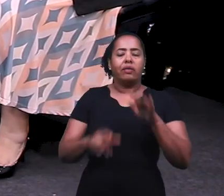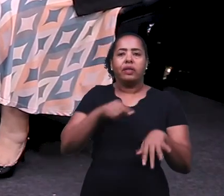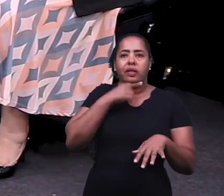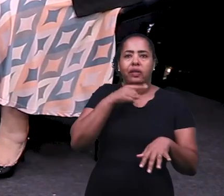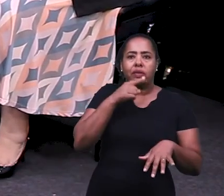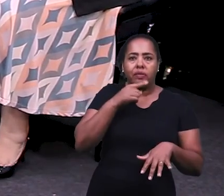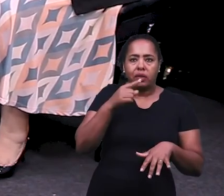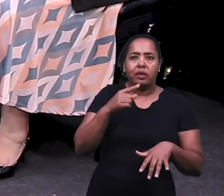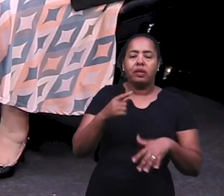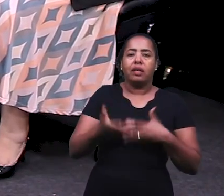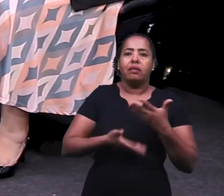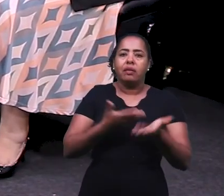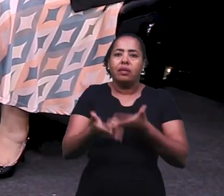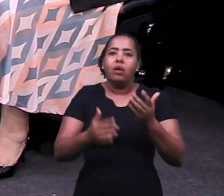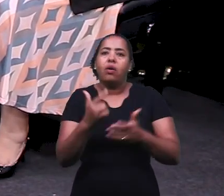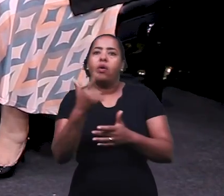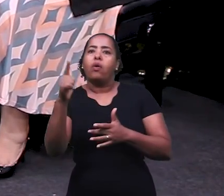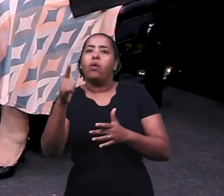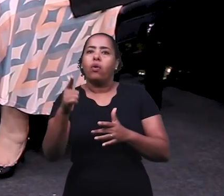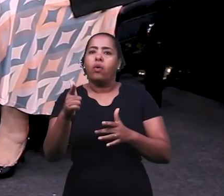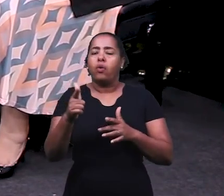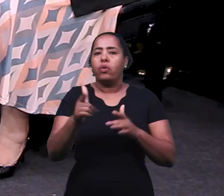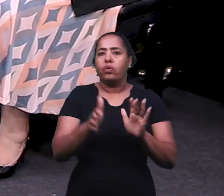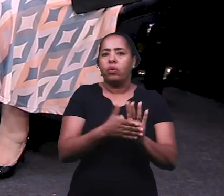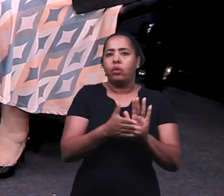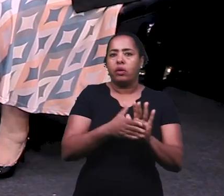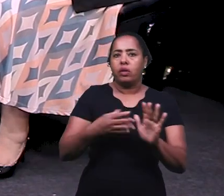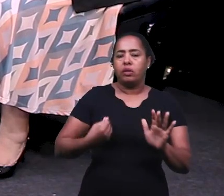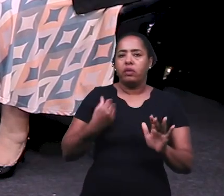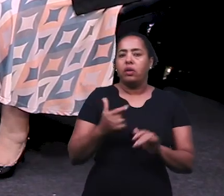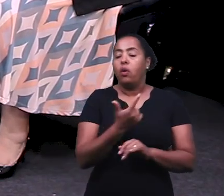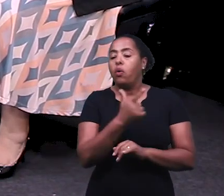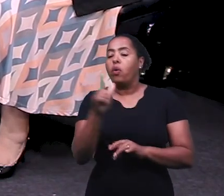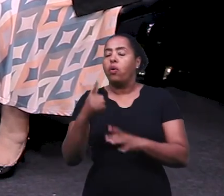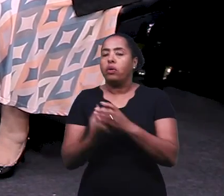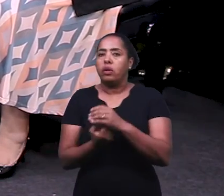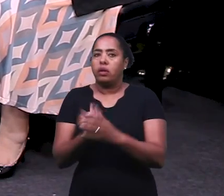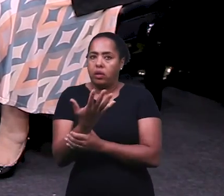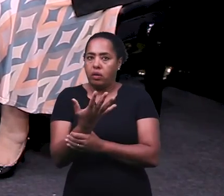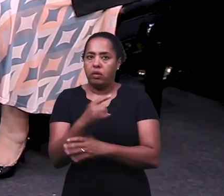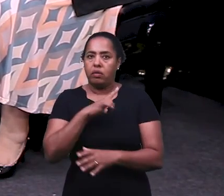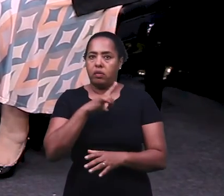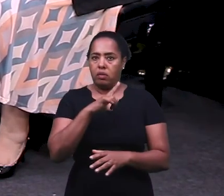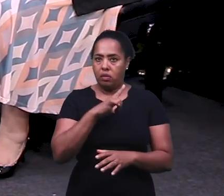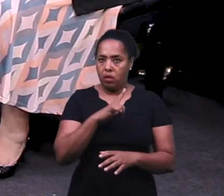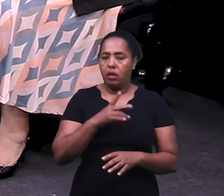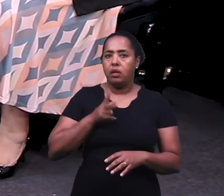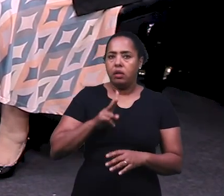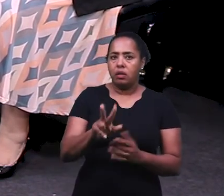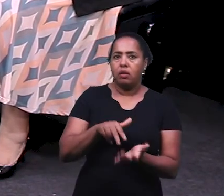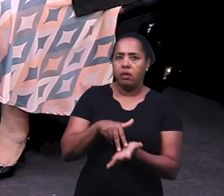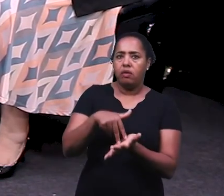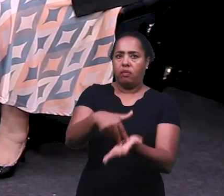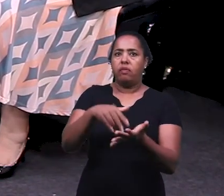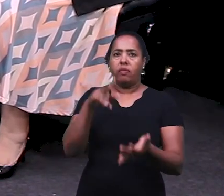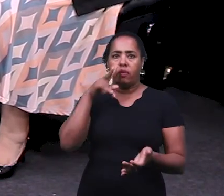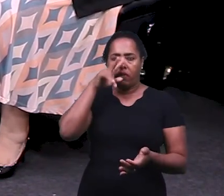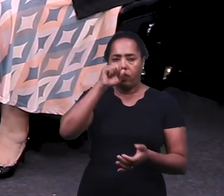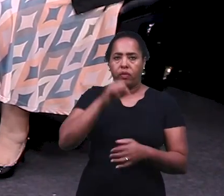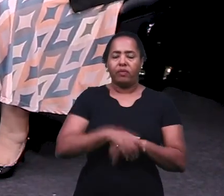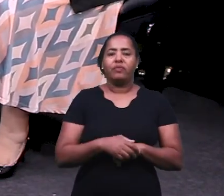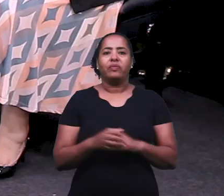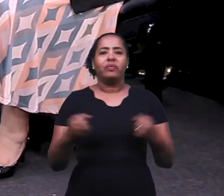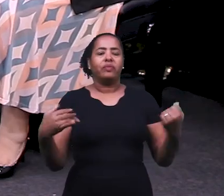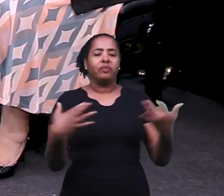pessoas não podem participar, às vezes tem outros projetos de vida também. Então nós estamos na quarta formação. Você vê que realmente é um projeto de Deus, que é quarta formação, e